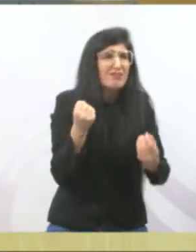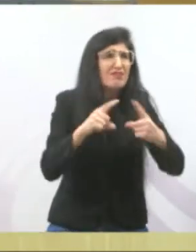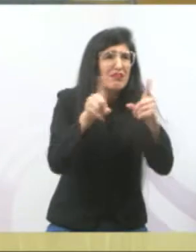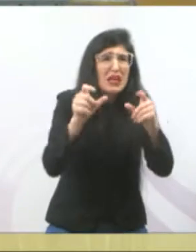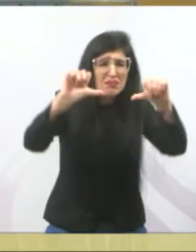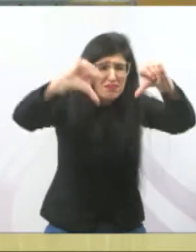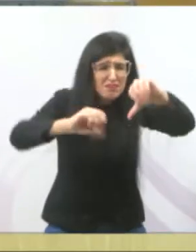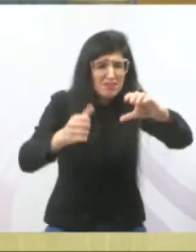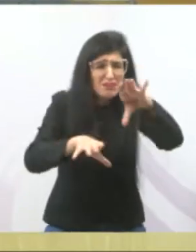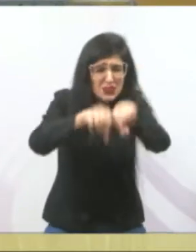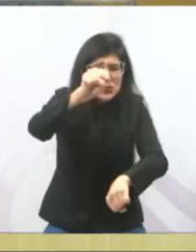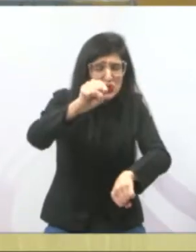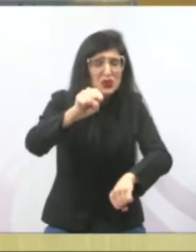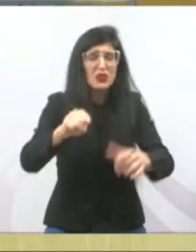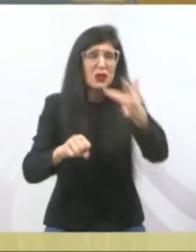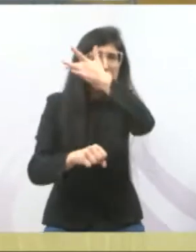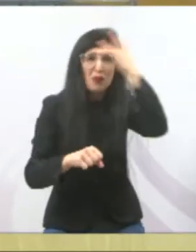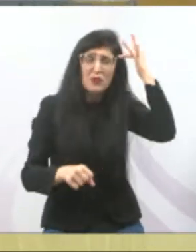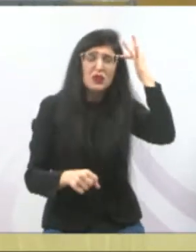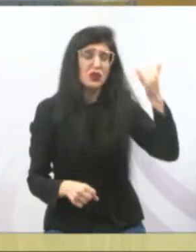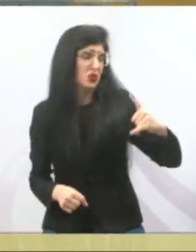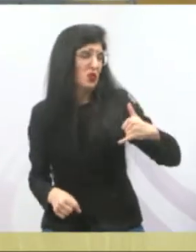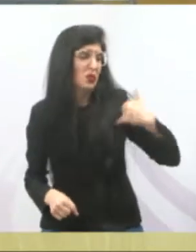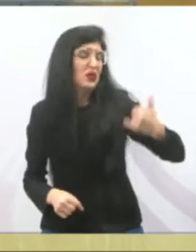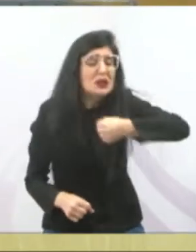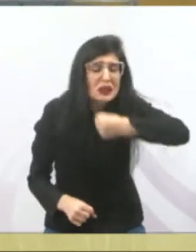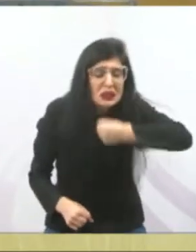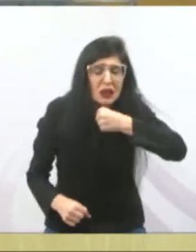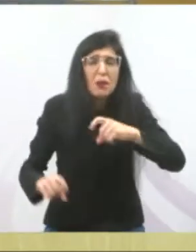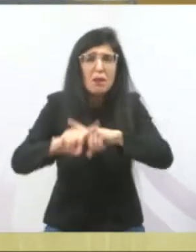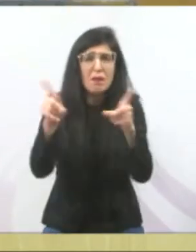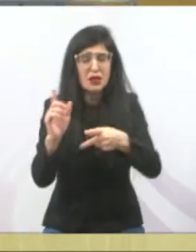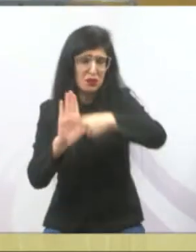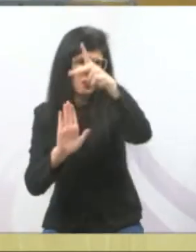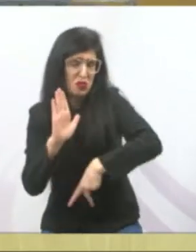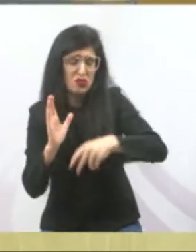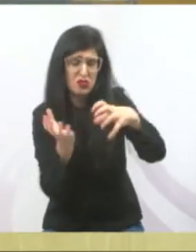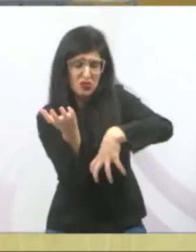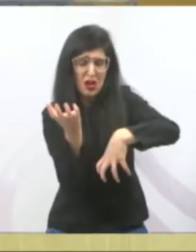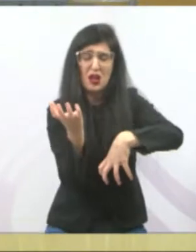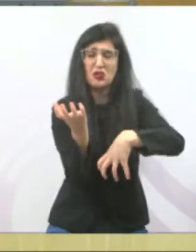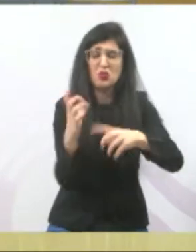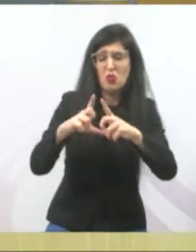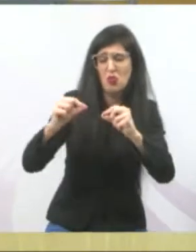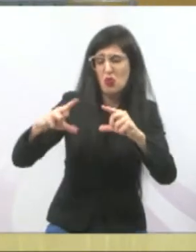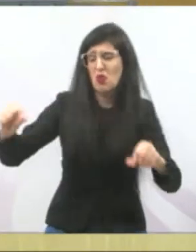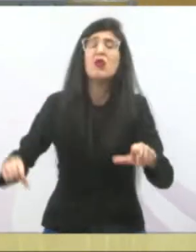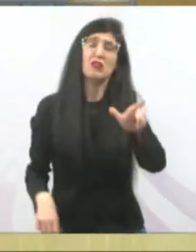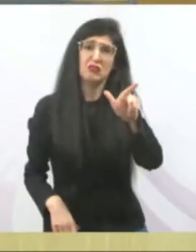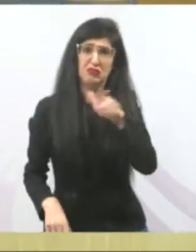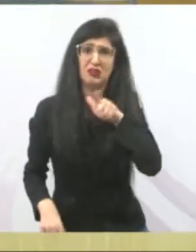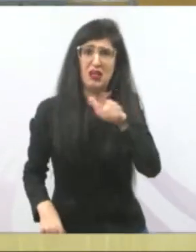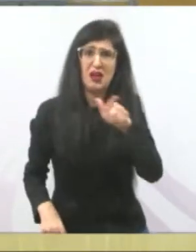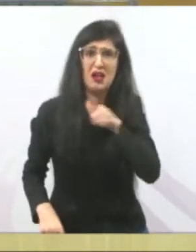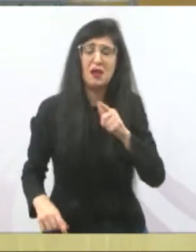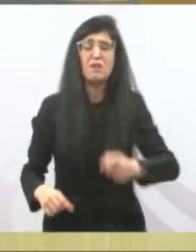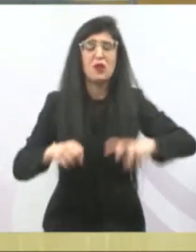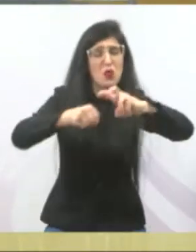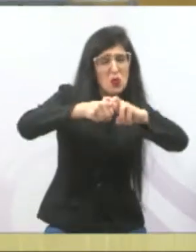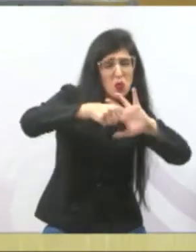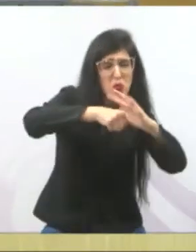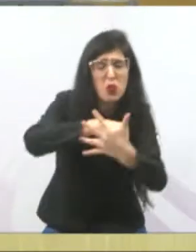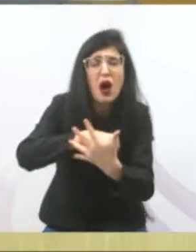vida, mas o fruto do ímpio é para o pecado. Caminho para a vida é guardar a instrução, mas